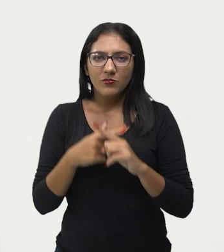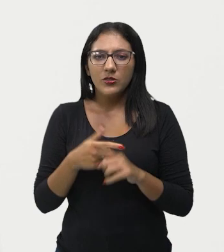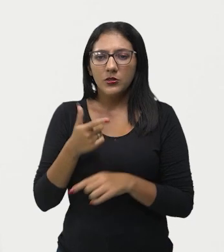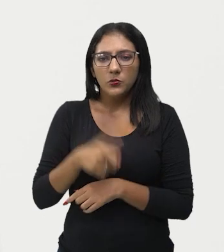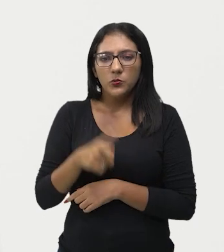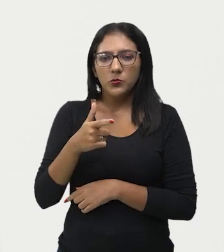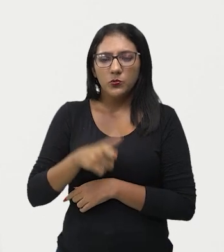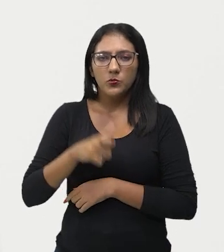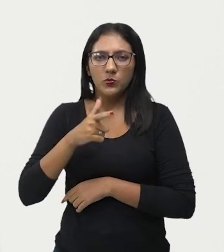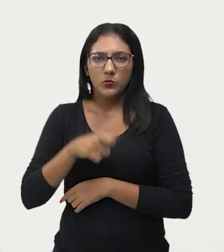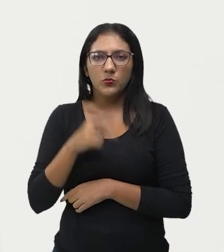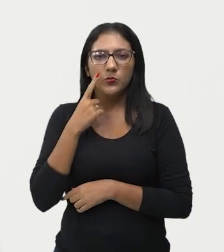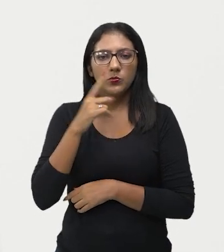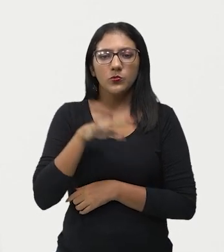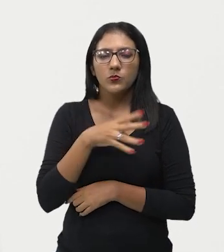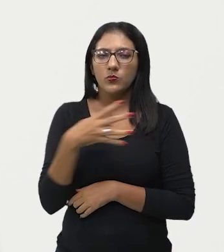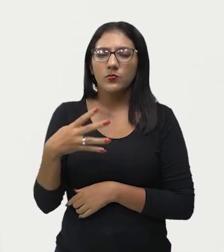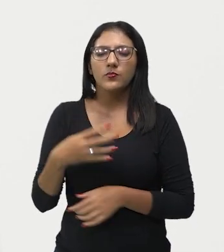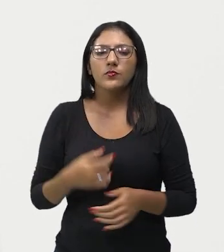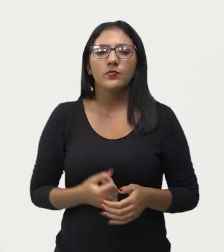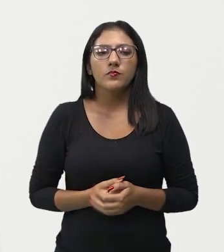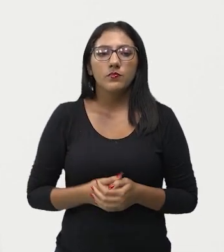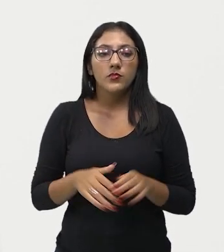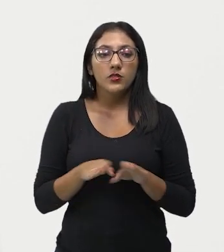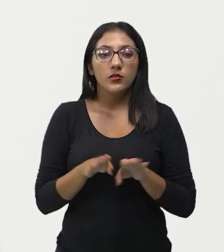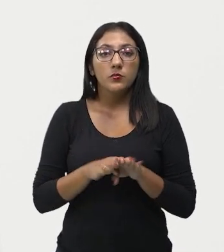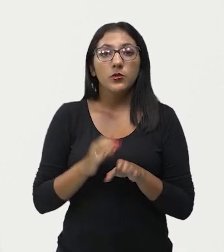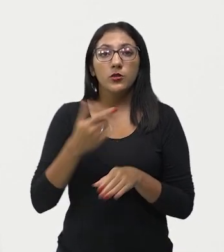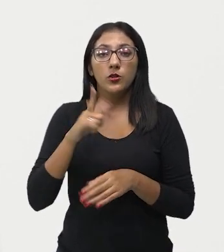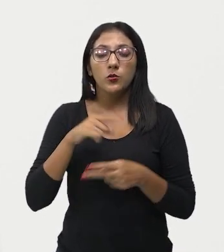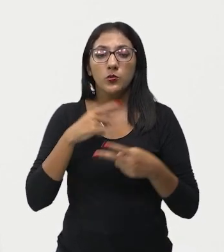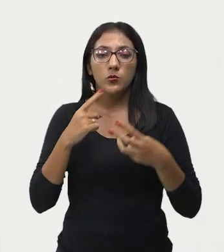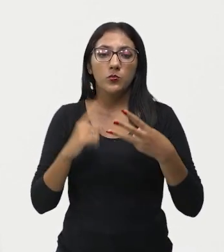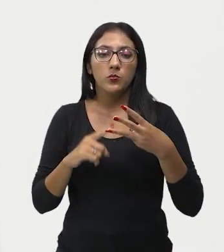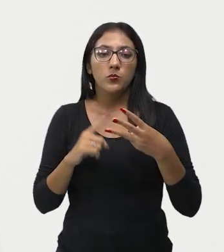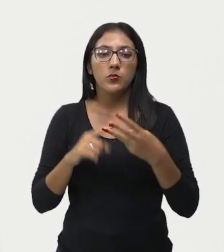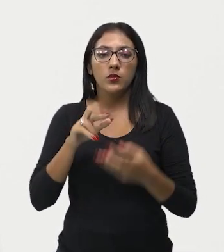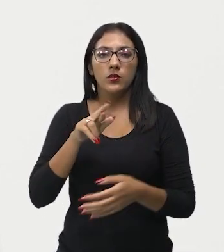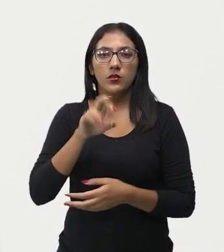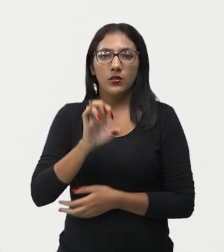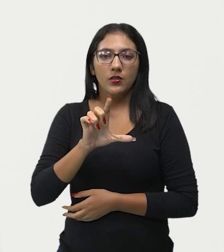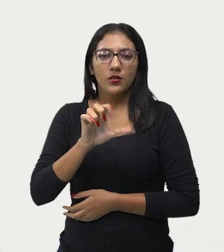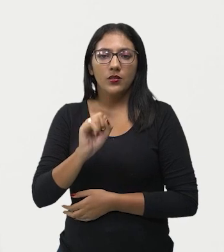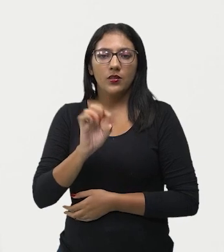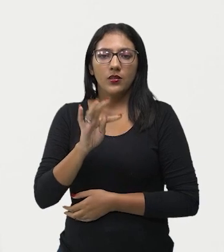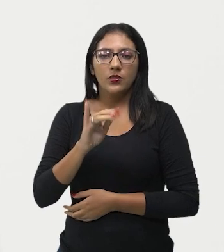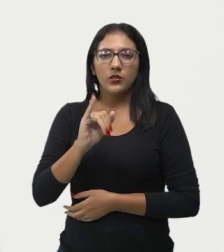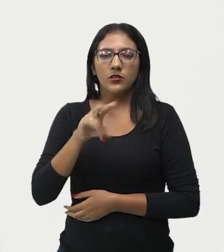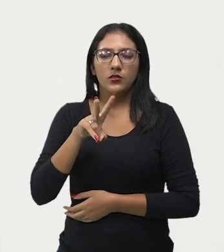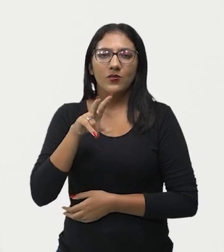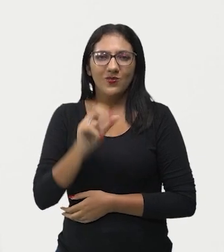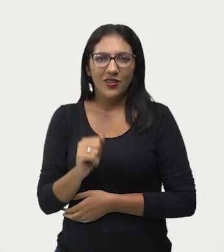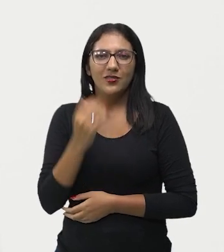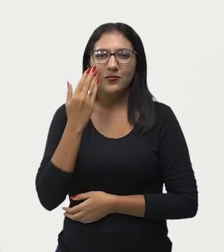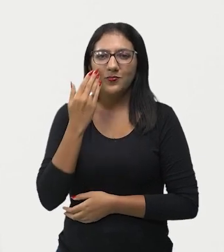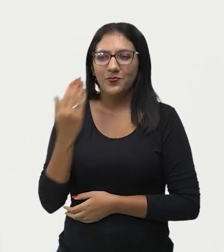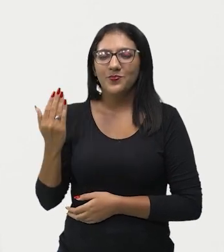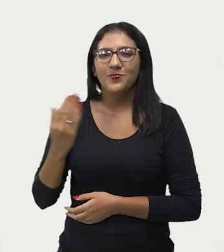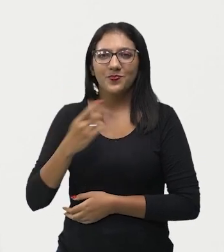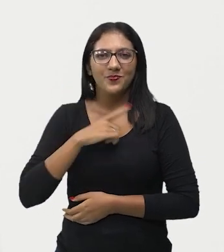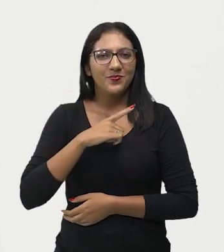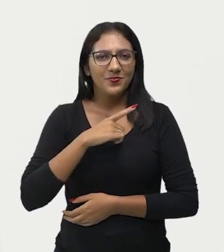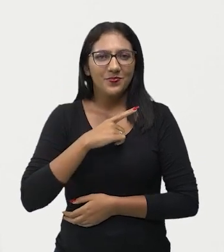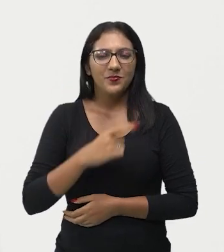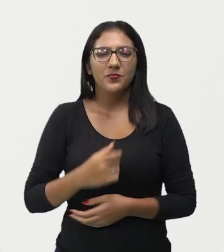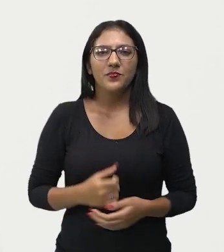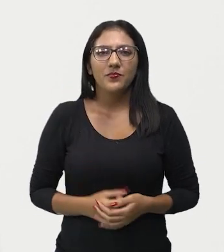é citado, tá bom? E aí tem também a frequência relativa. Frequência relativa. O